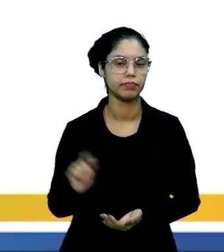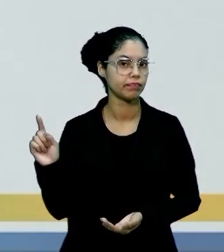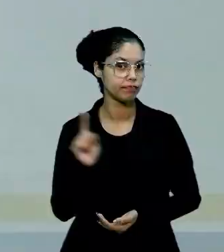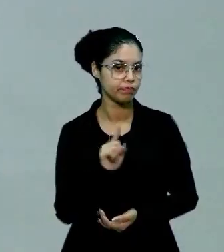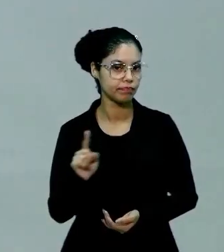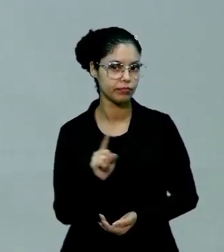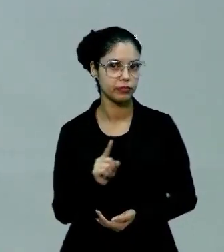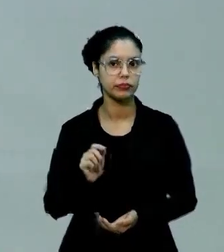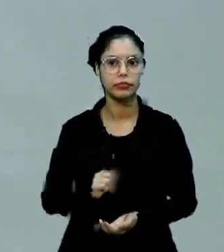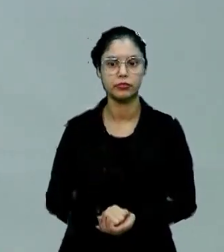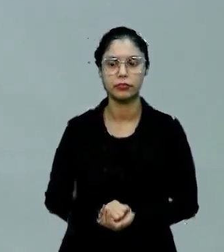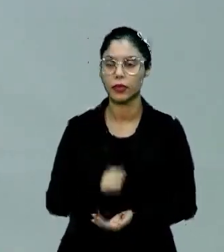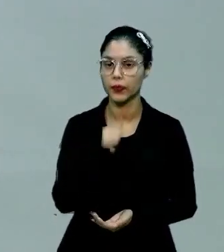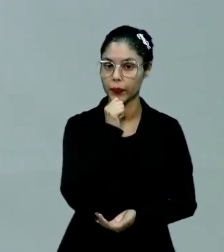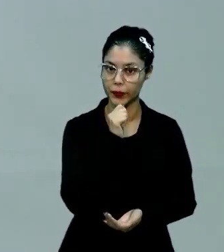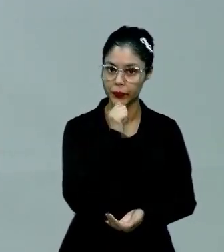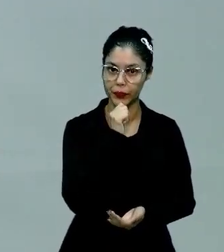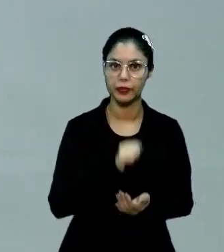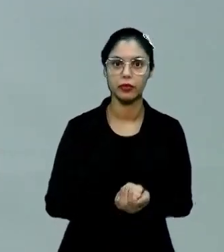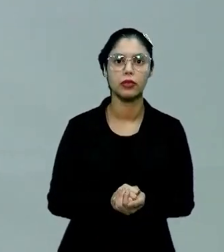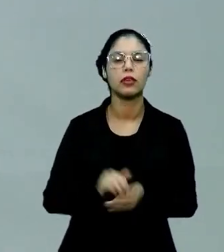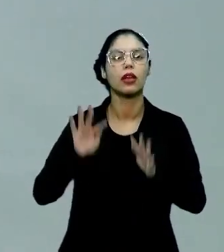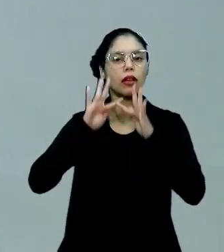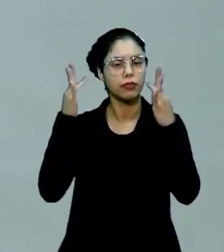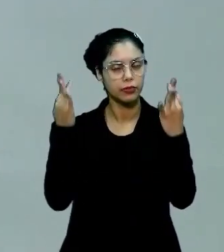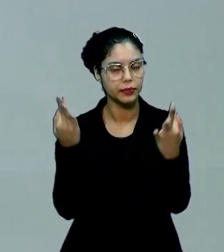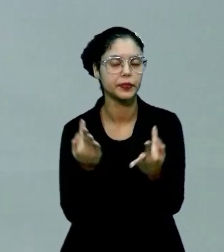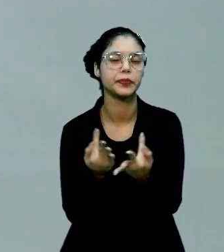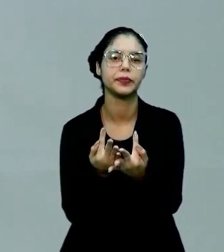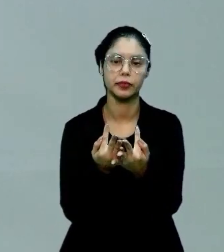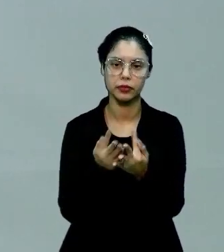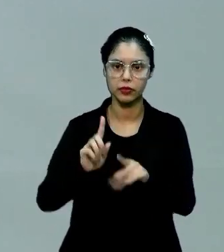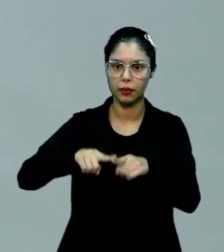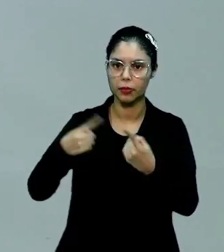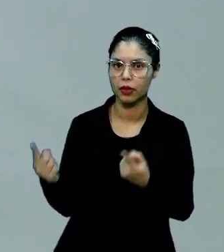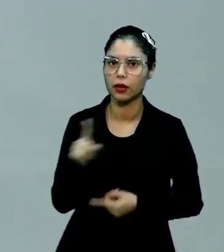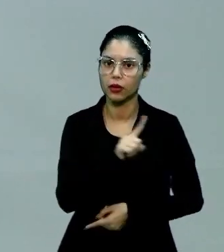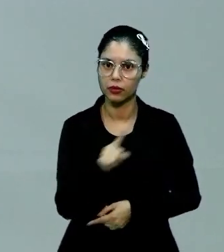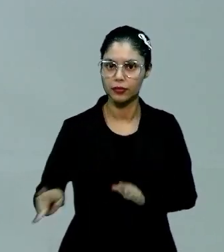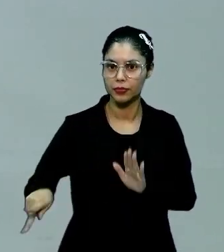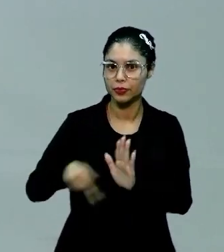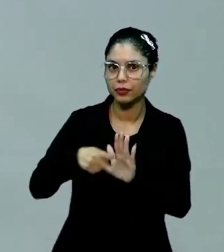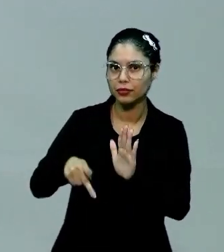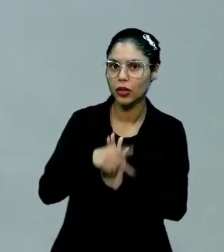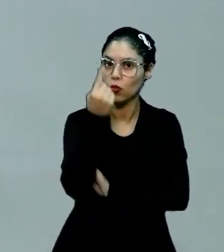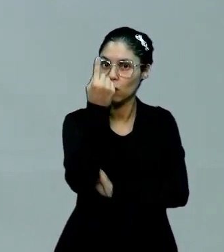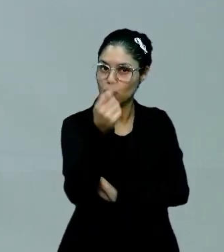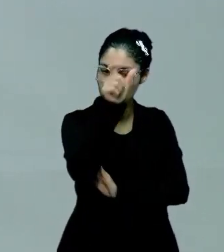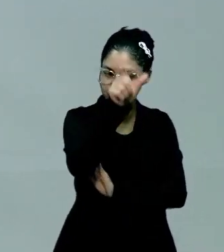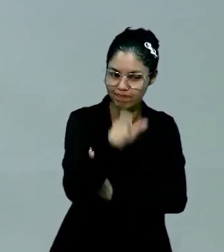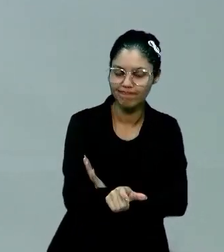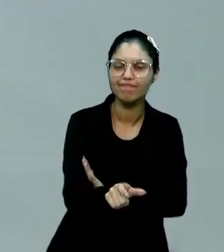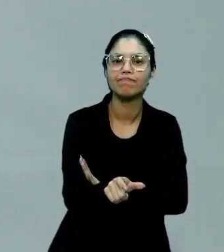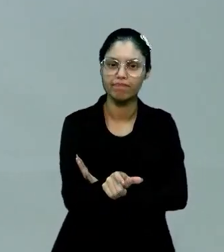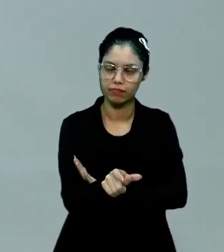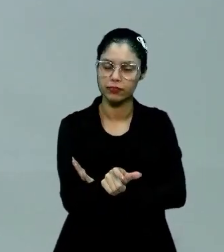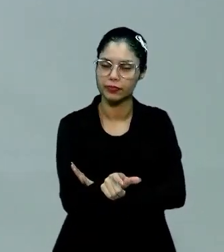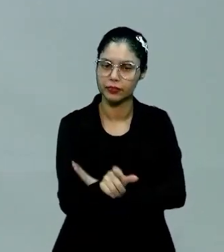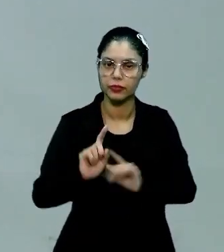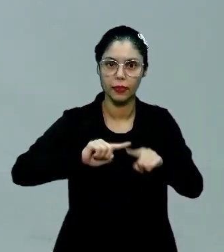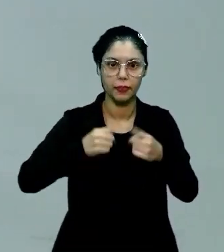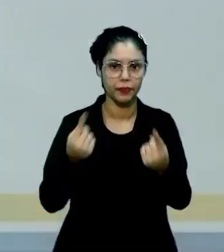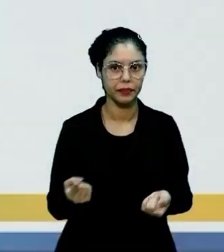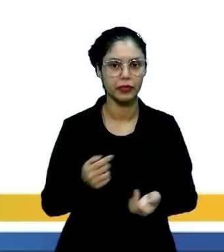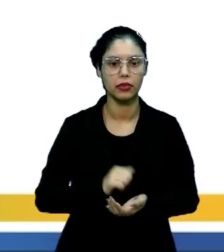Também não. Apesar de falar de membros da família, mas não fala exatamente de uma pessoa em específico.